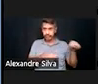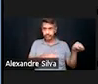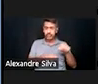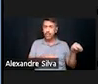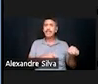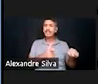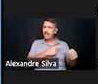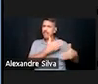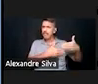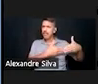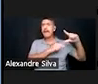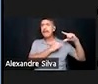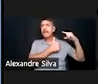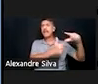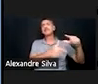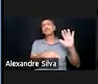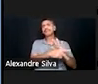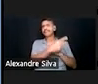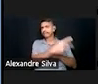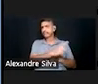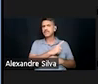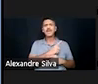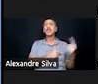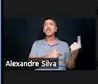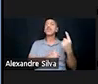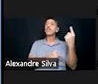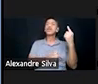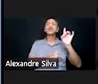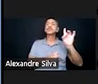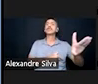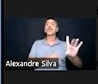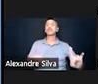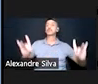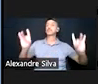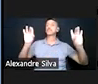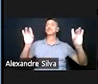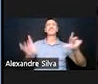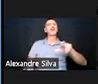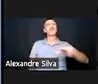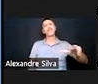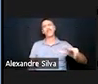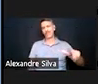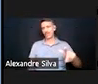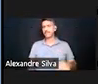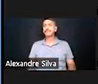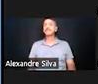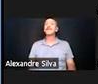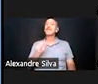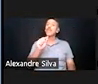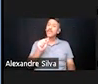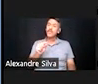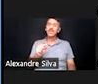uma existência isolada como algo muito especial. Por vezes, aqui é uma